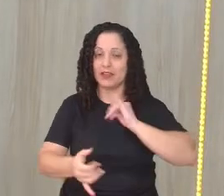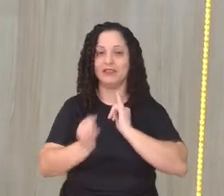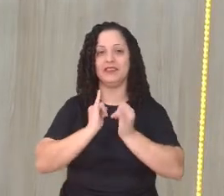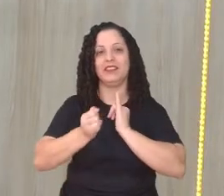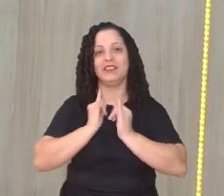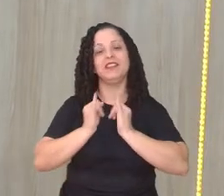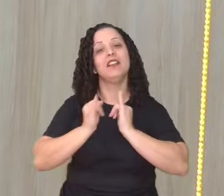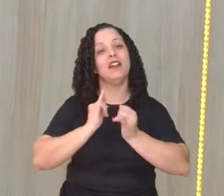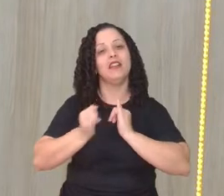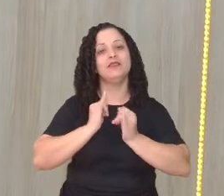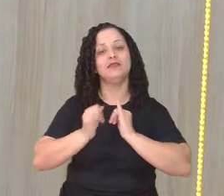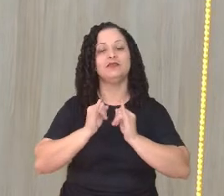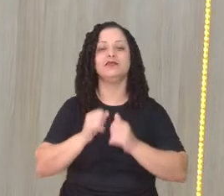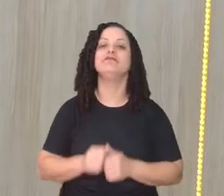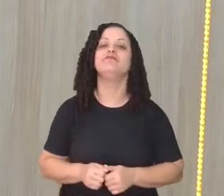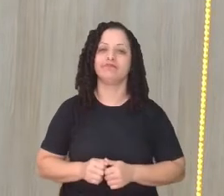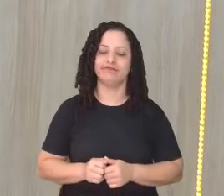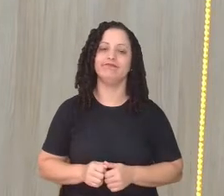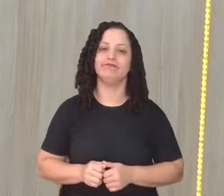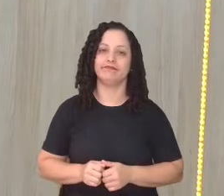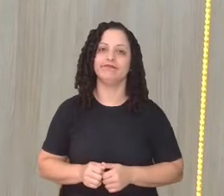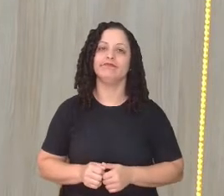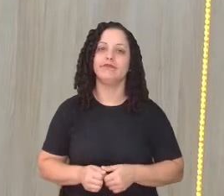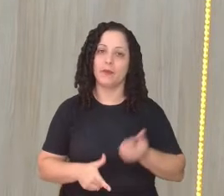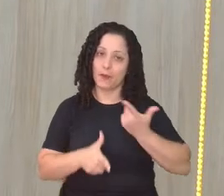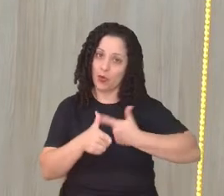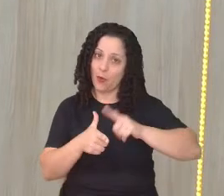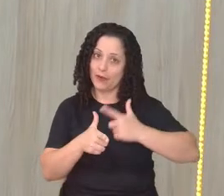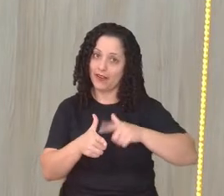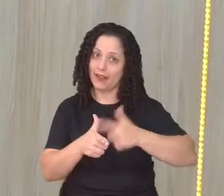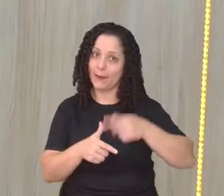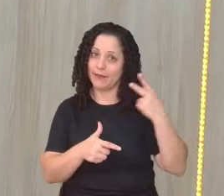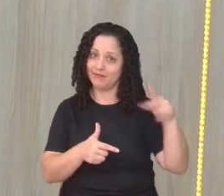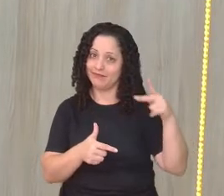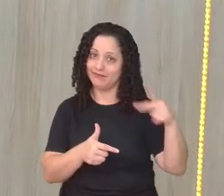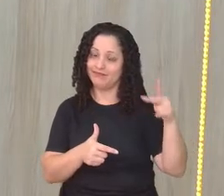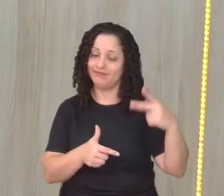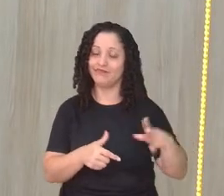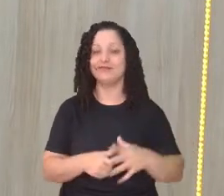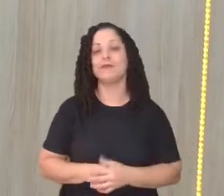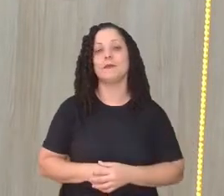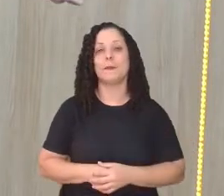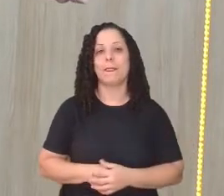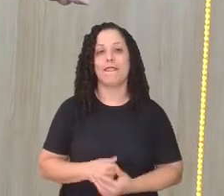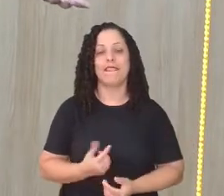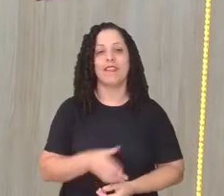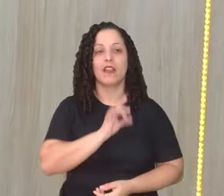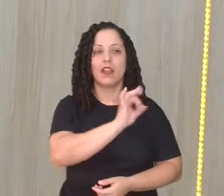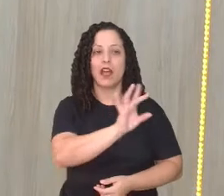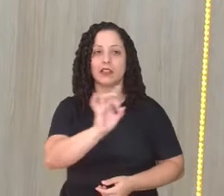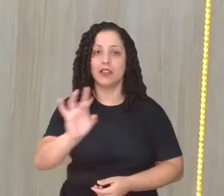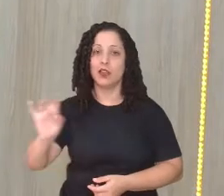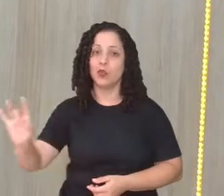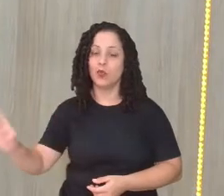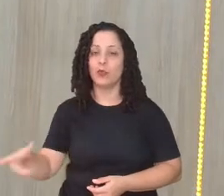deles, pode ser um probleminha de internet deles lá, né? Porque, assim, cada pessoa